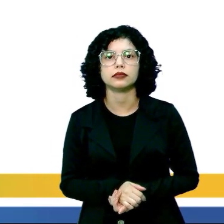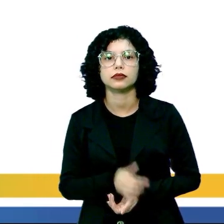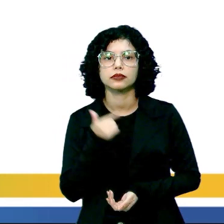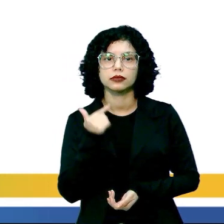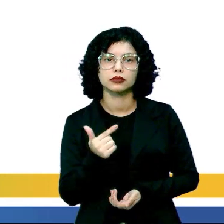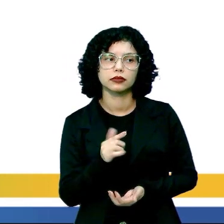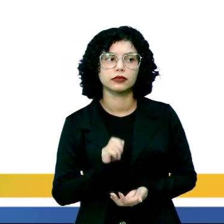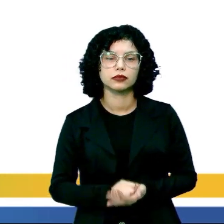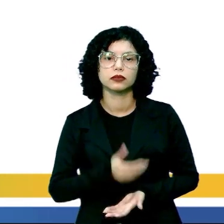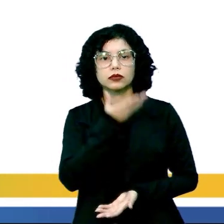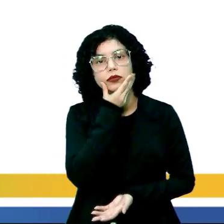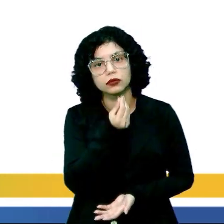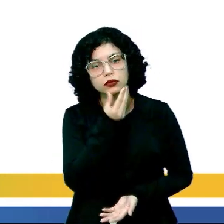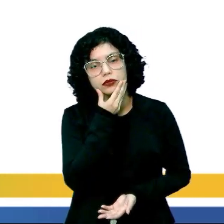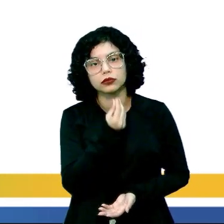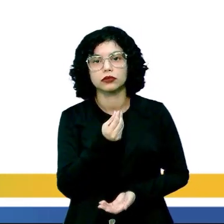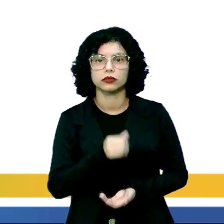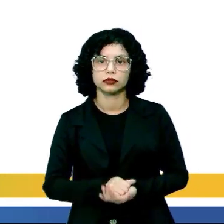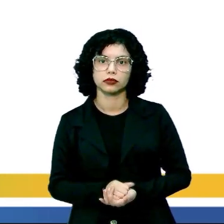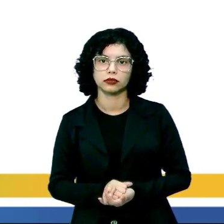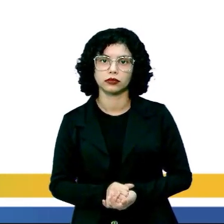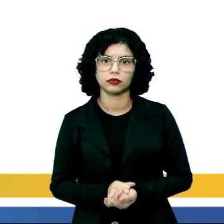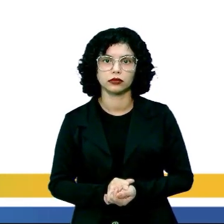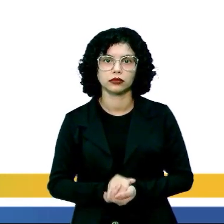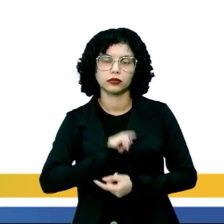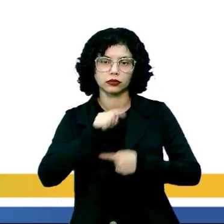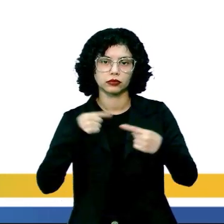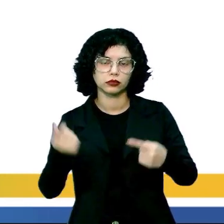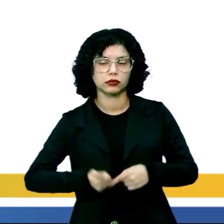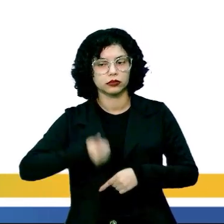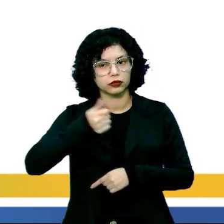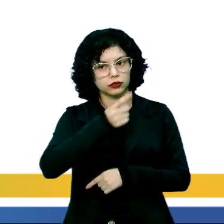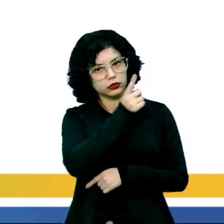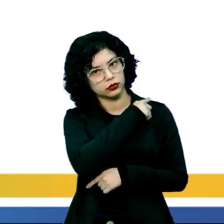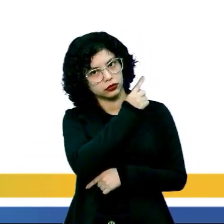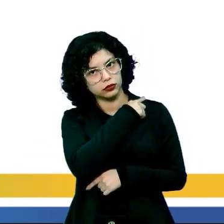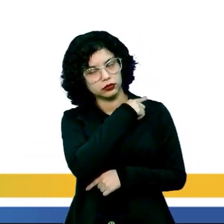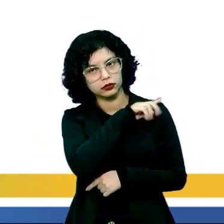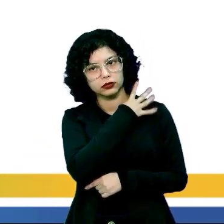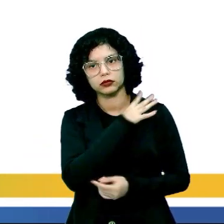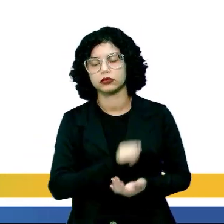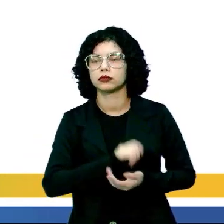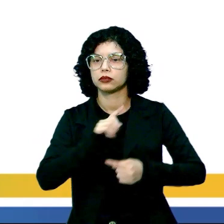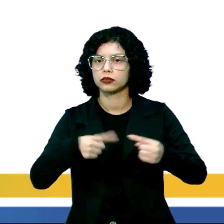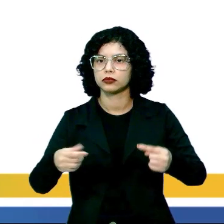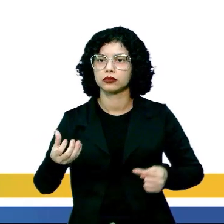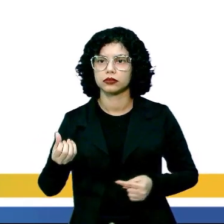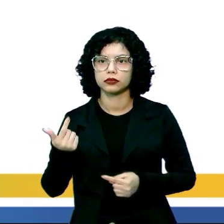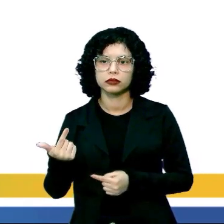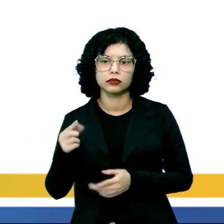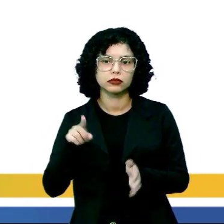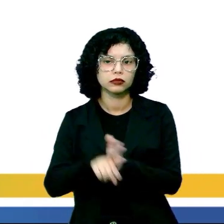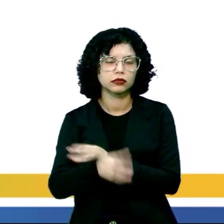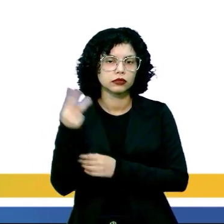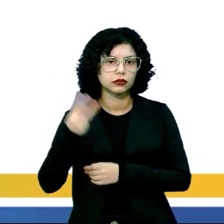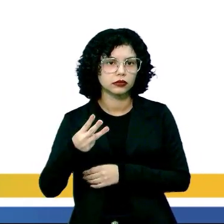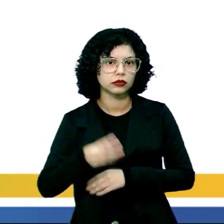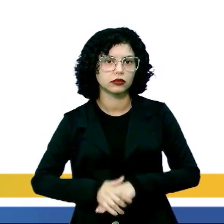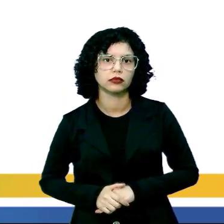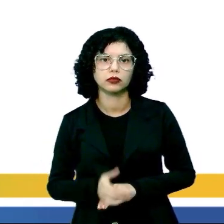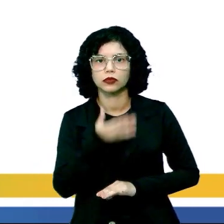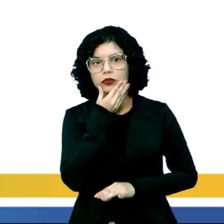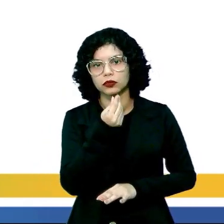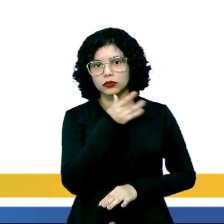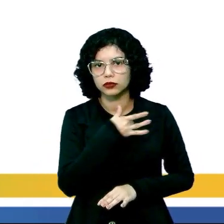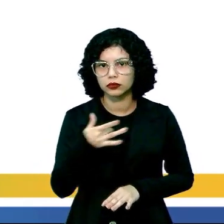2. A questão, né, da prova Enem, lá do primeiro ano do ensino médio, página 62, questão 3.